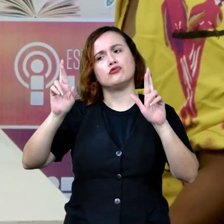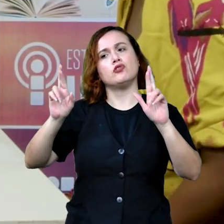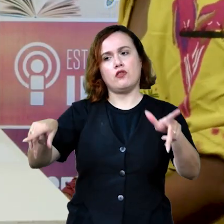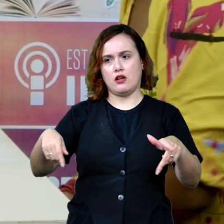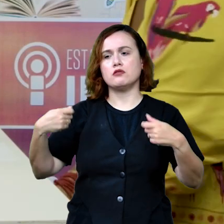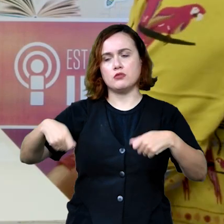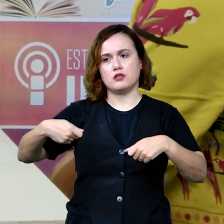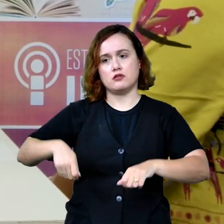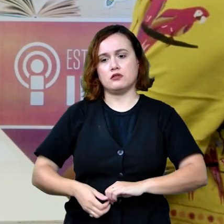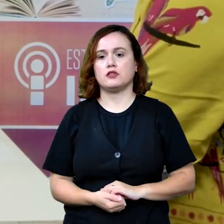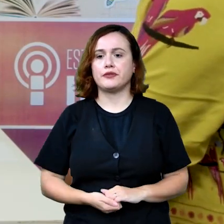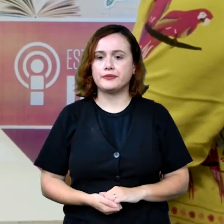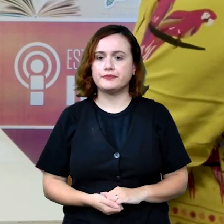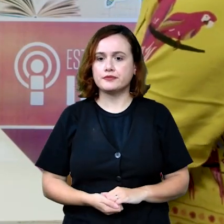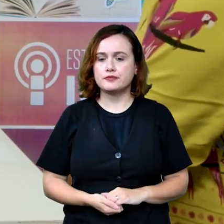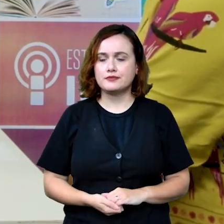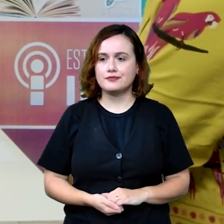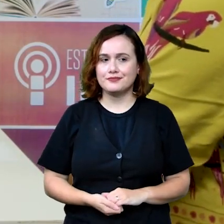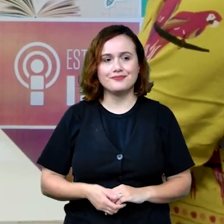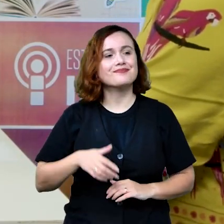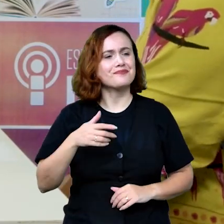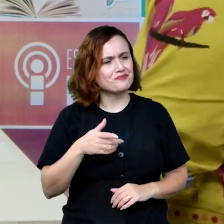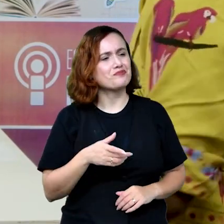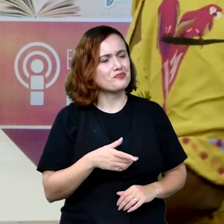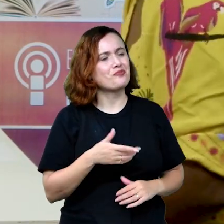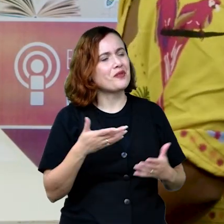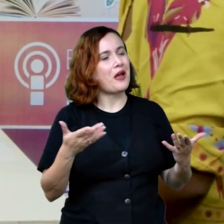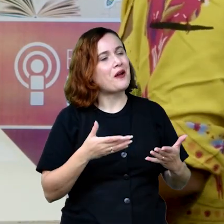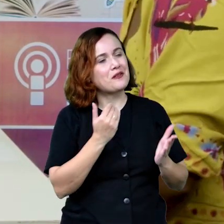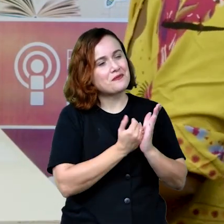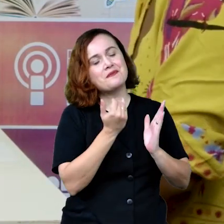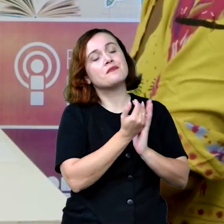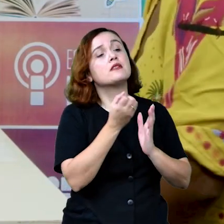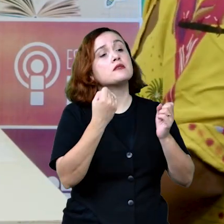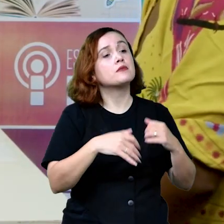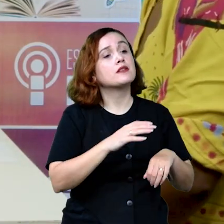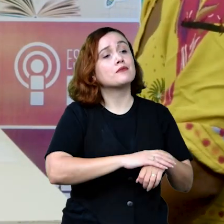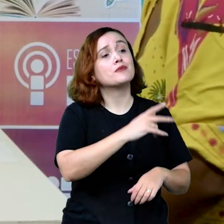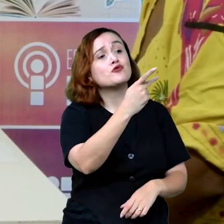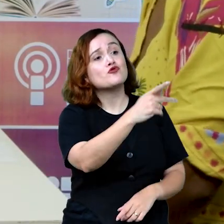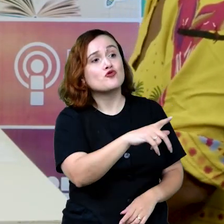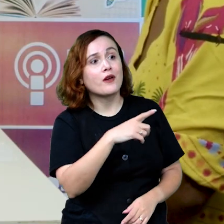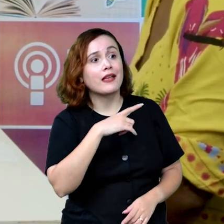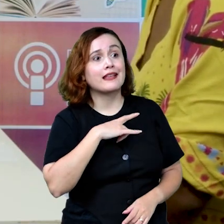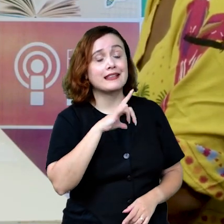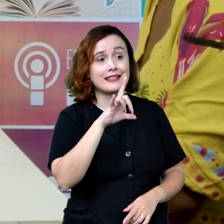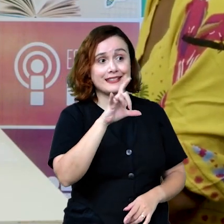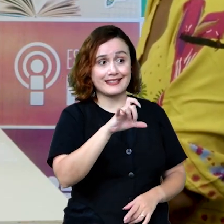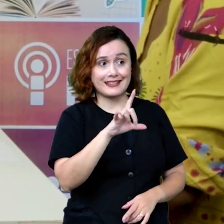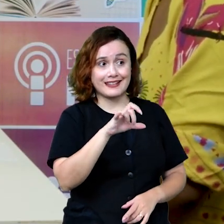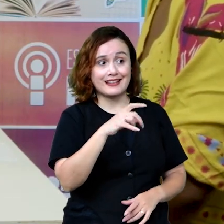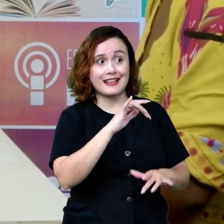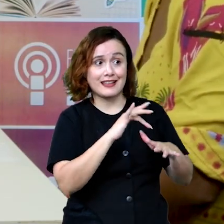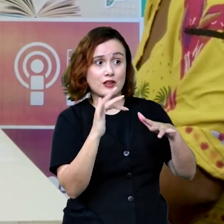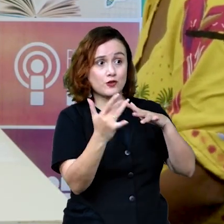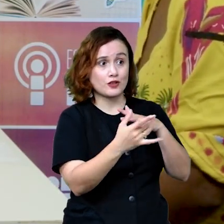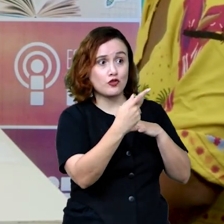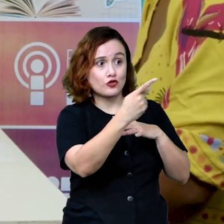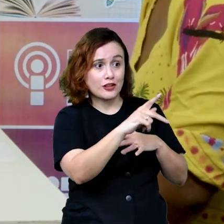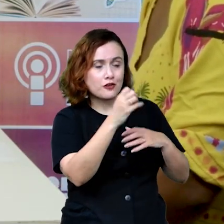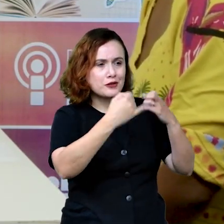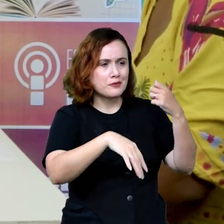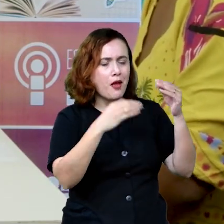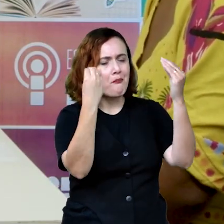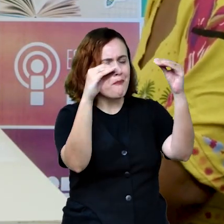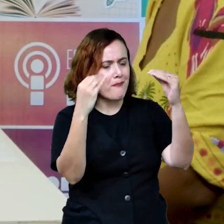Agora, falando um pouquinho mais sobre você. No seu perfil nas redes sociais, você deixa claro que as doutoras também podem e devem se